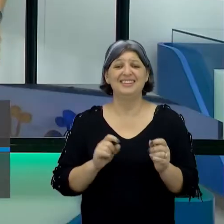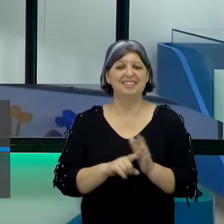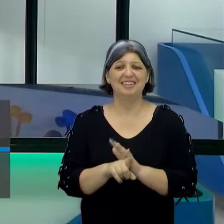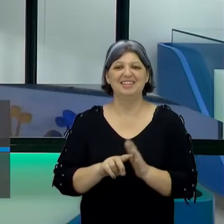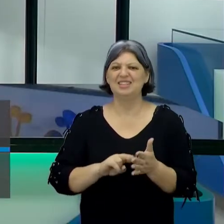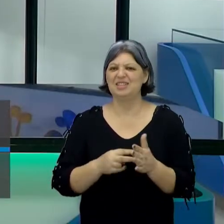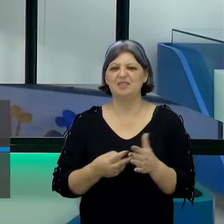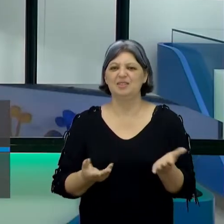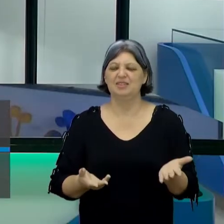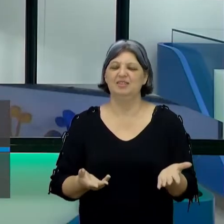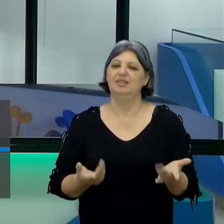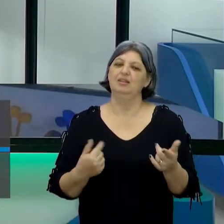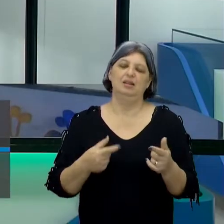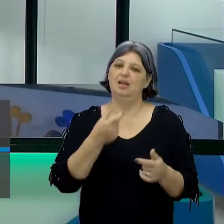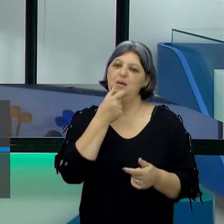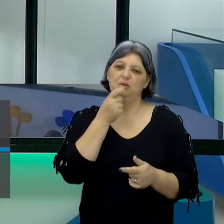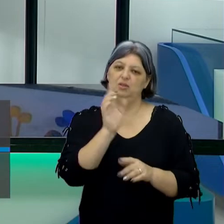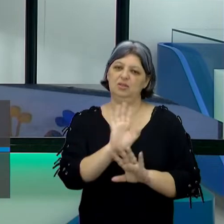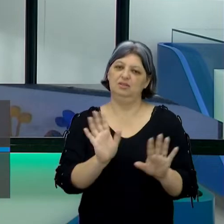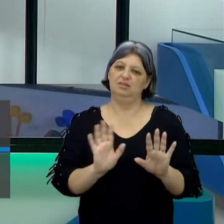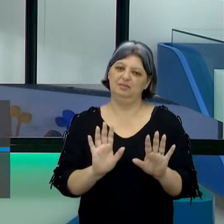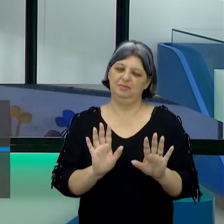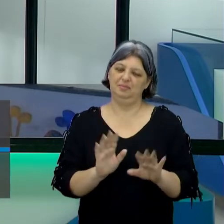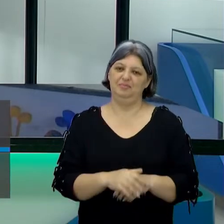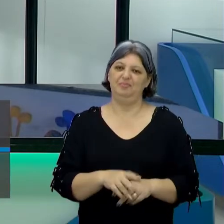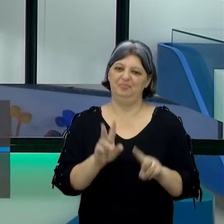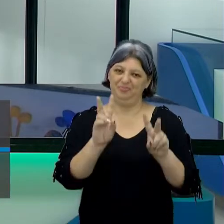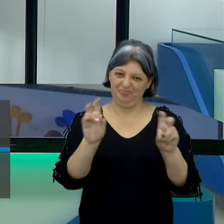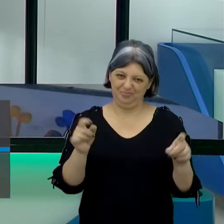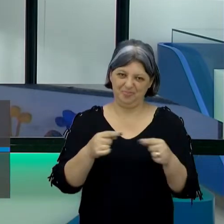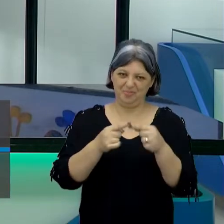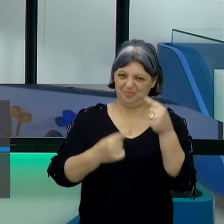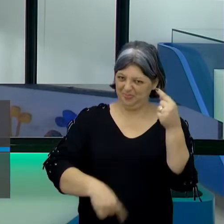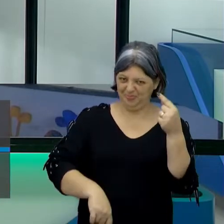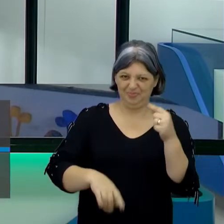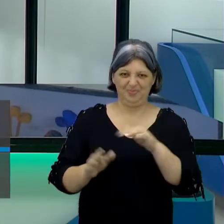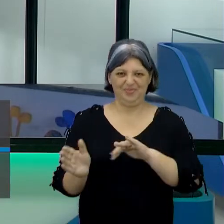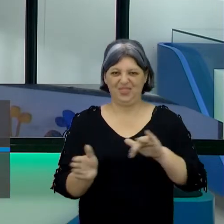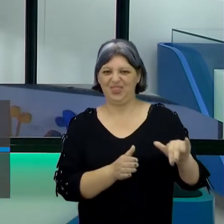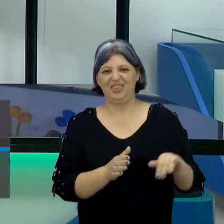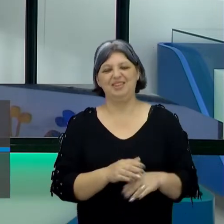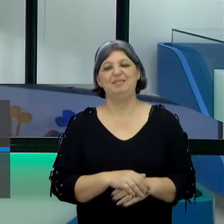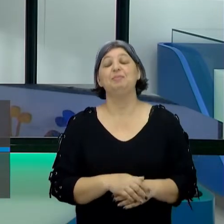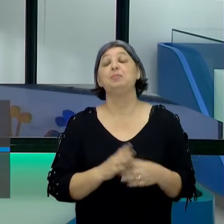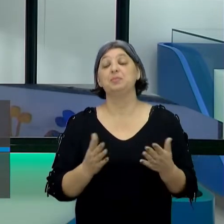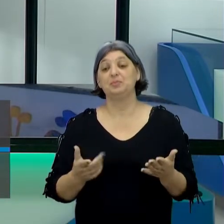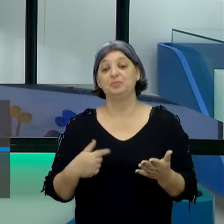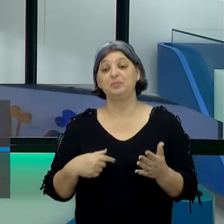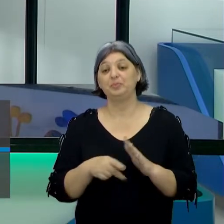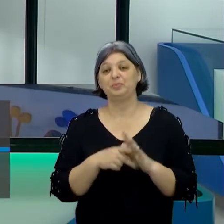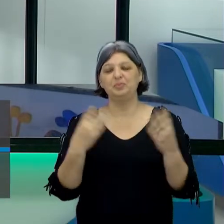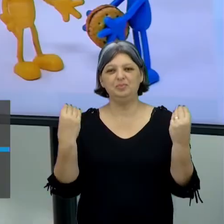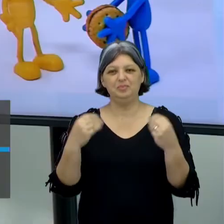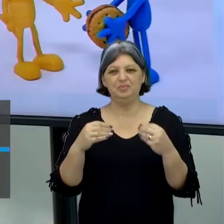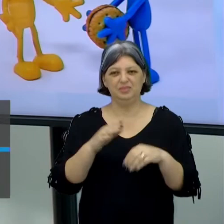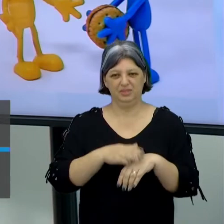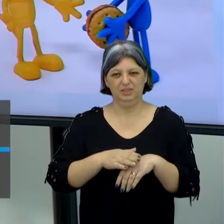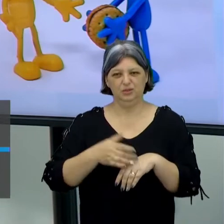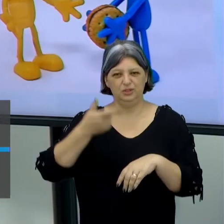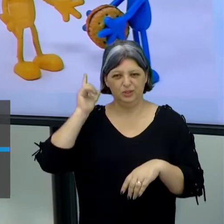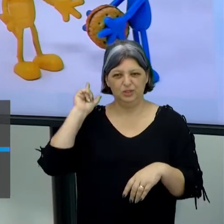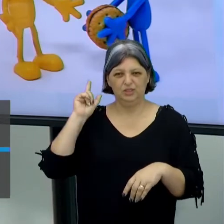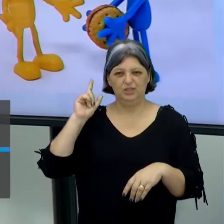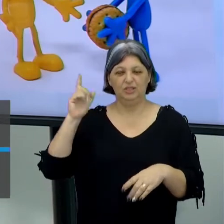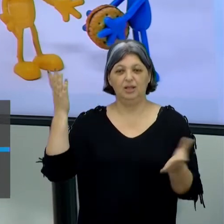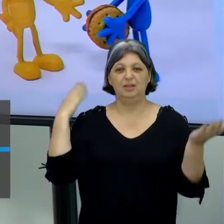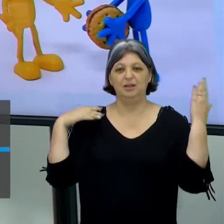Então, biscoiteiro não tem nada a ver com o assunto. Abrimos um parênteses na aula. Tá. Se você não sabe o que é biscoiteiro, causando. biscoiteiro é assim, você posta, igual eu fiz ontem, eu fiz um